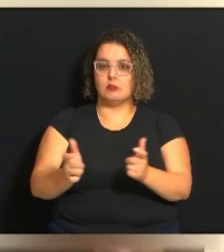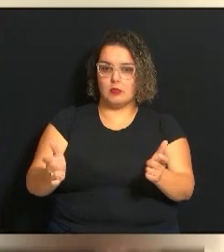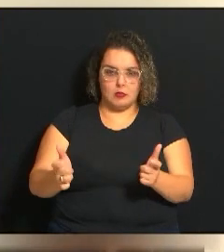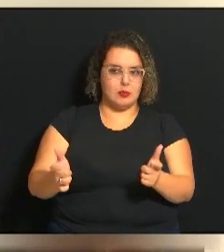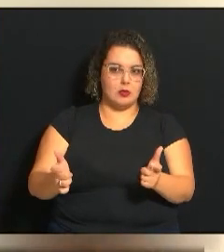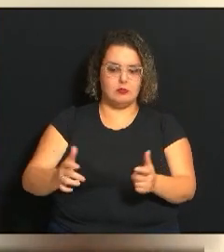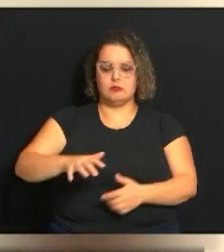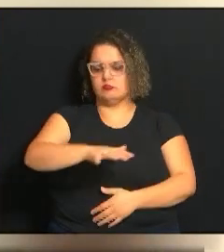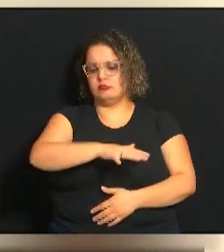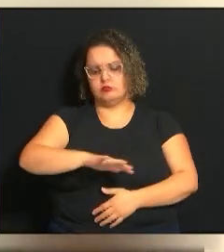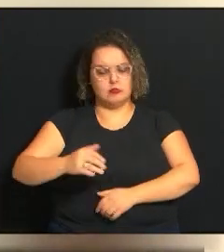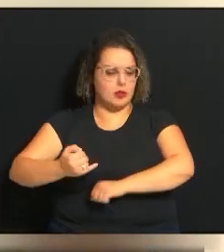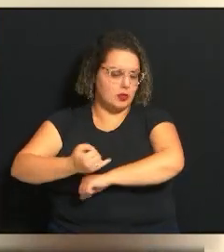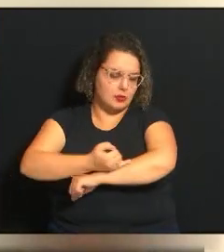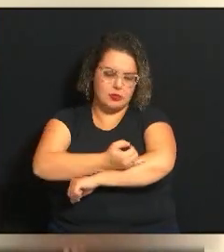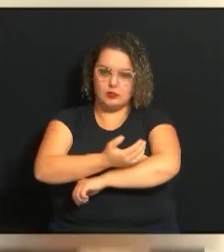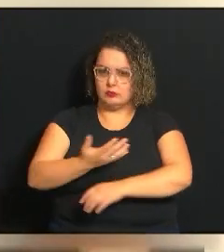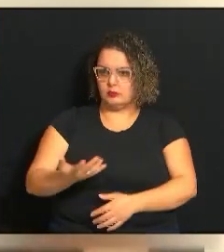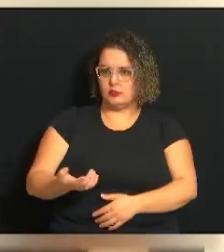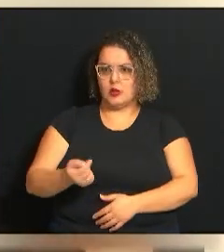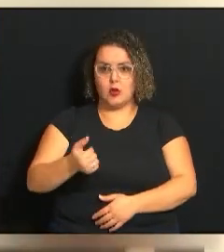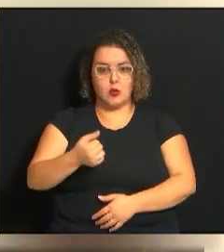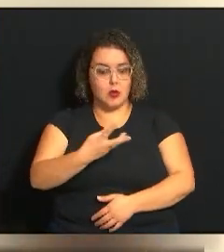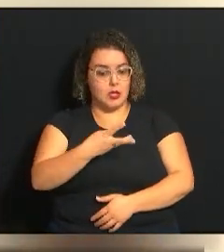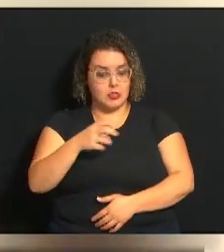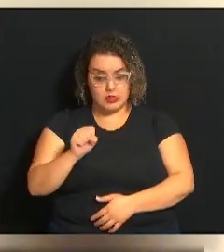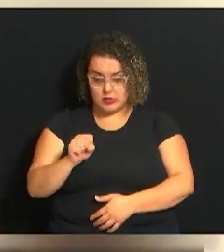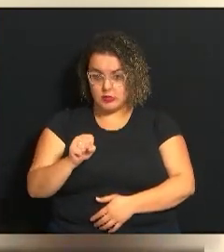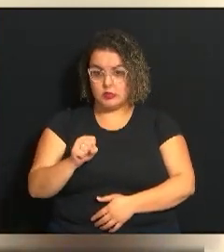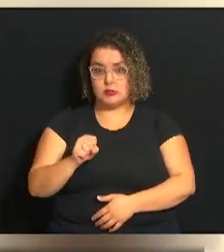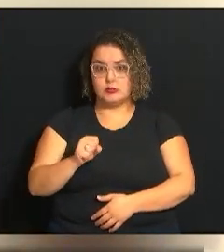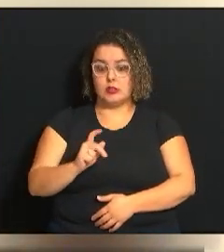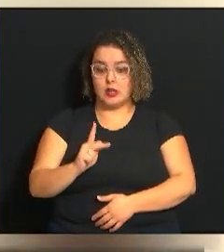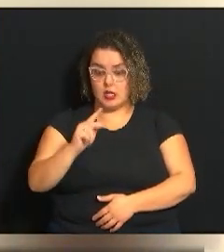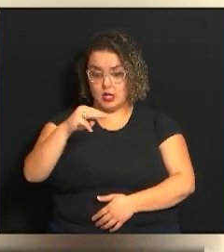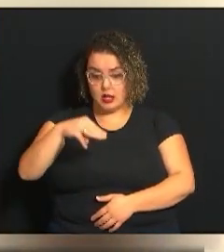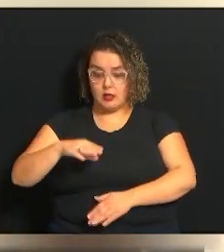área de infraestrutura, são quase 38 quilômetros de